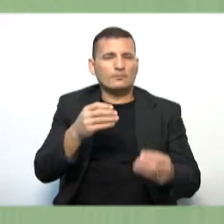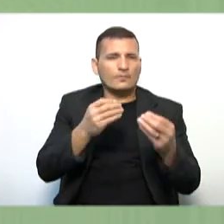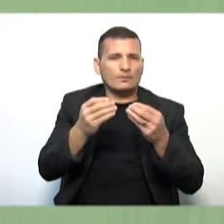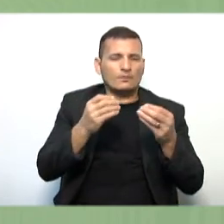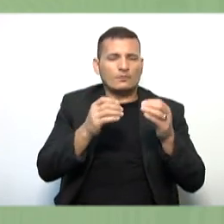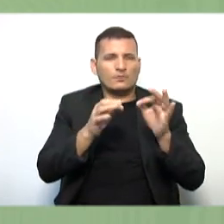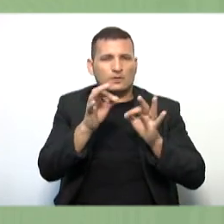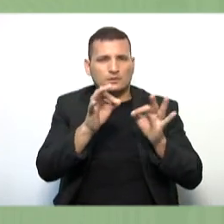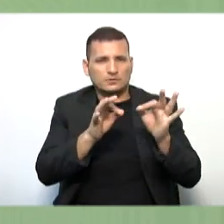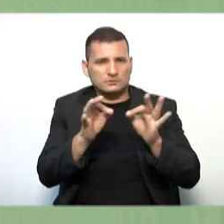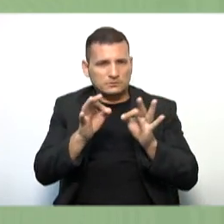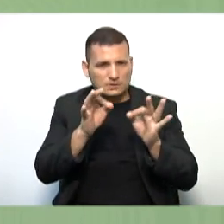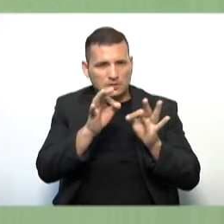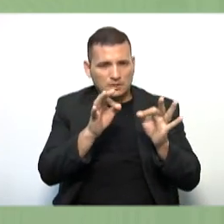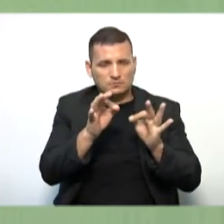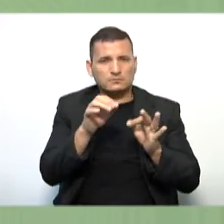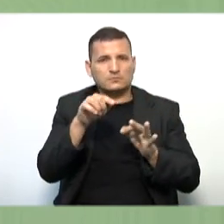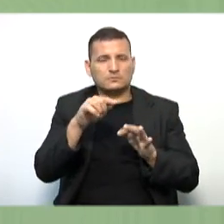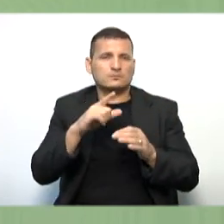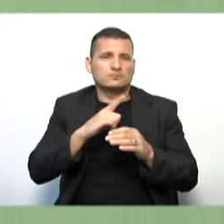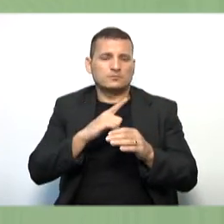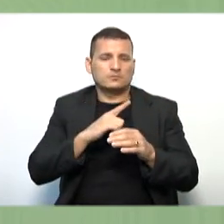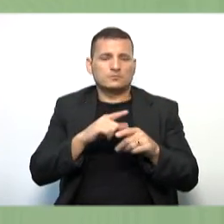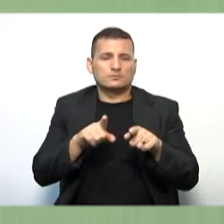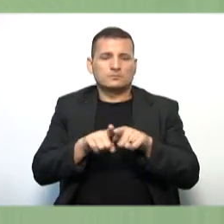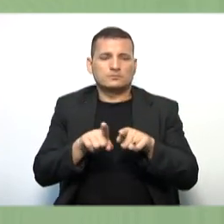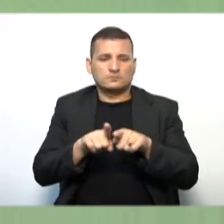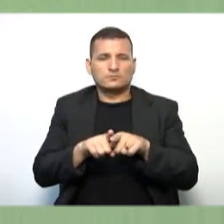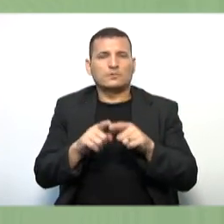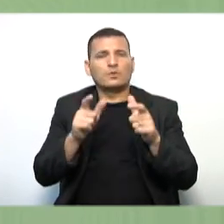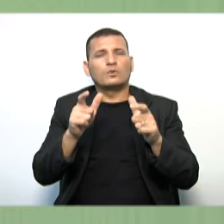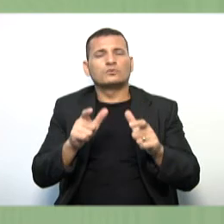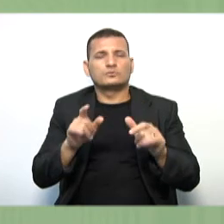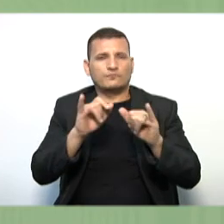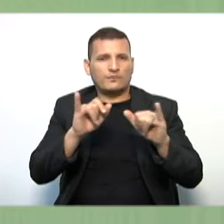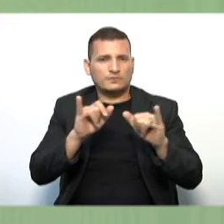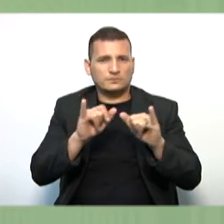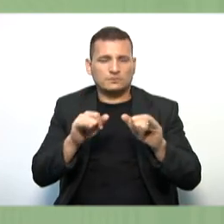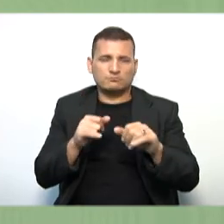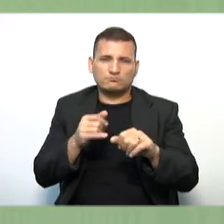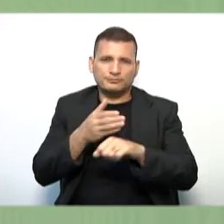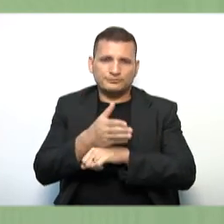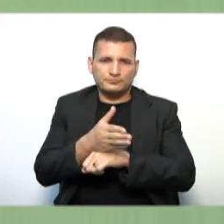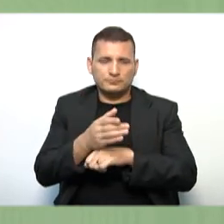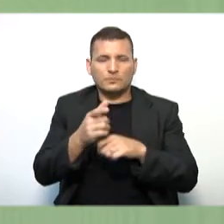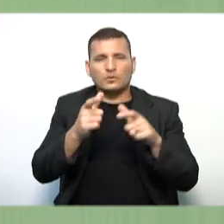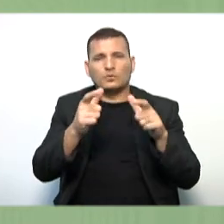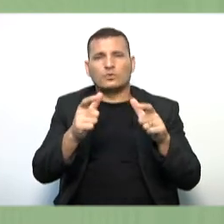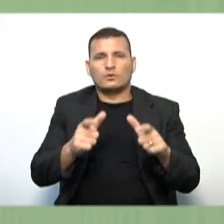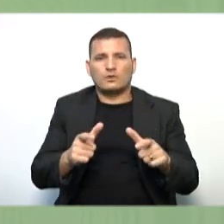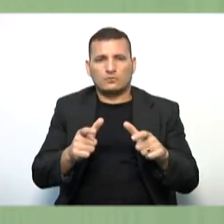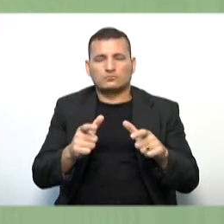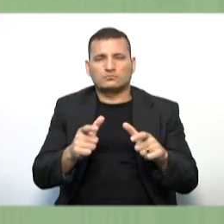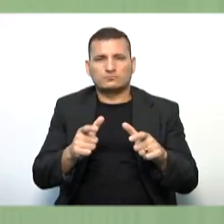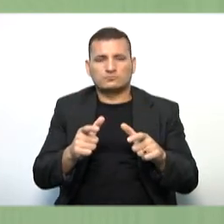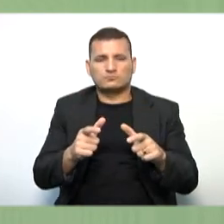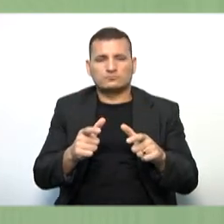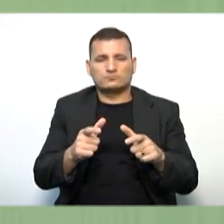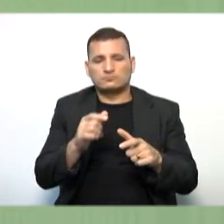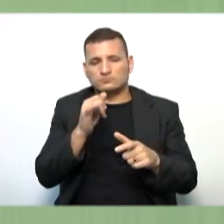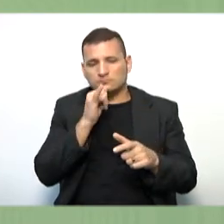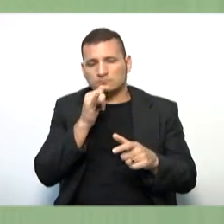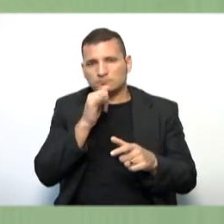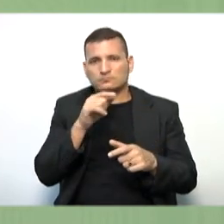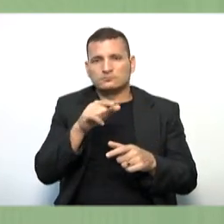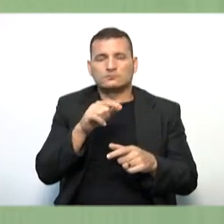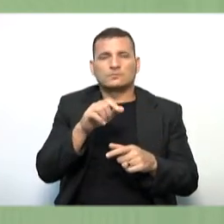isso, e ele tem entradas associadas onde estão as informações da localização física, por exemplo,